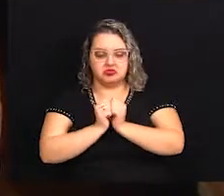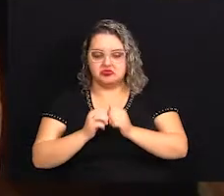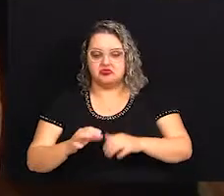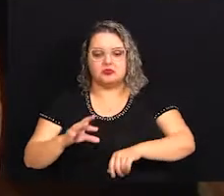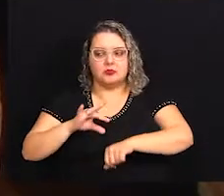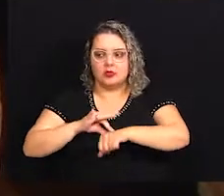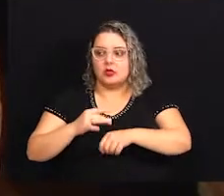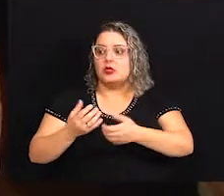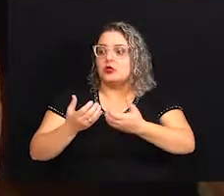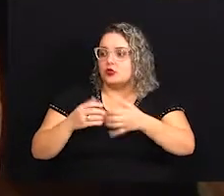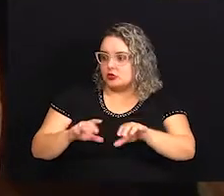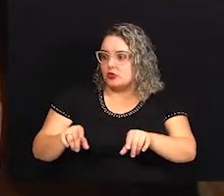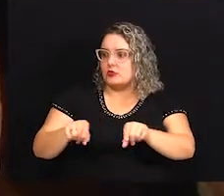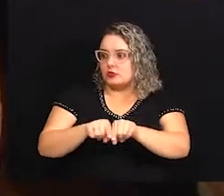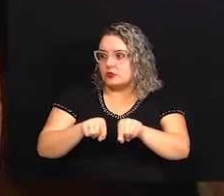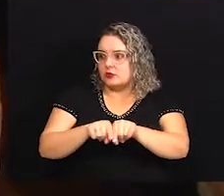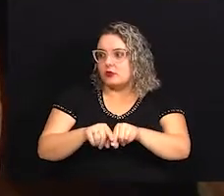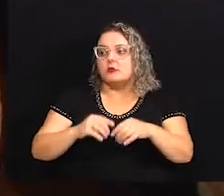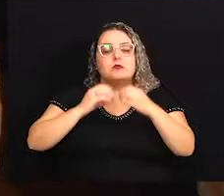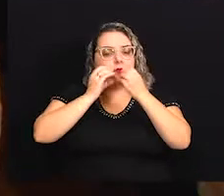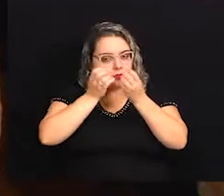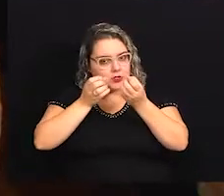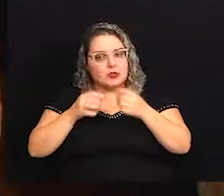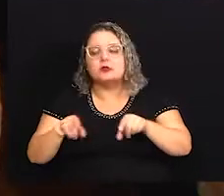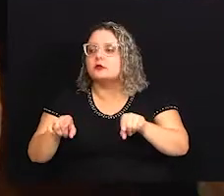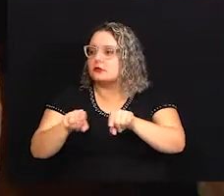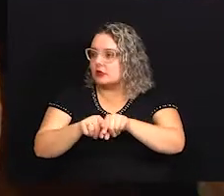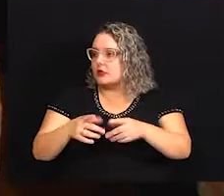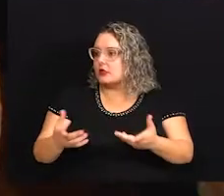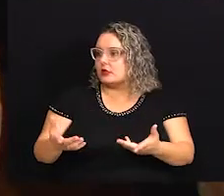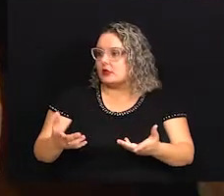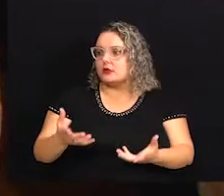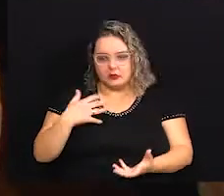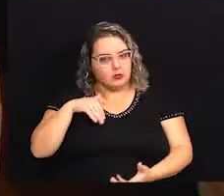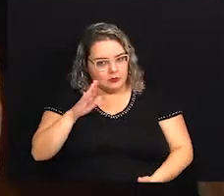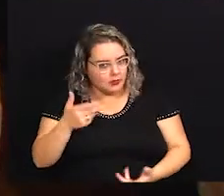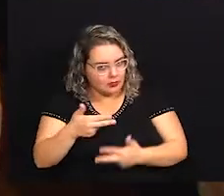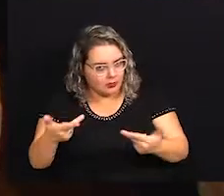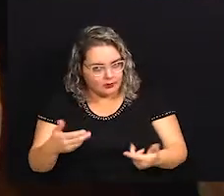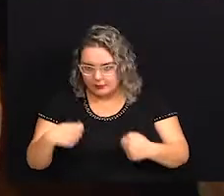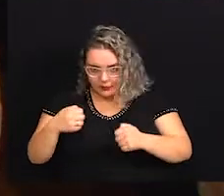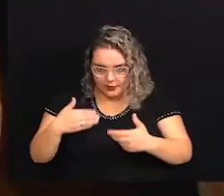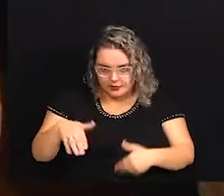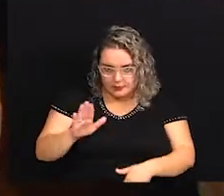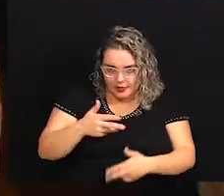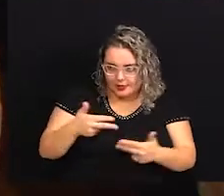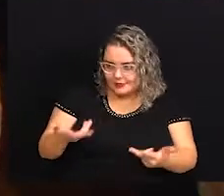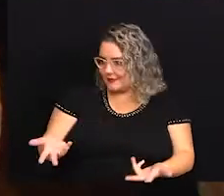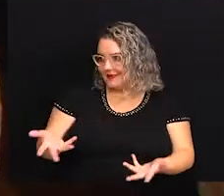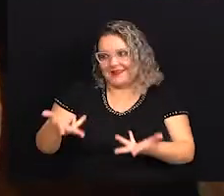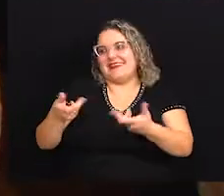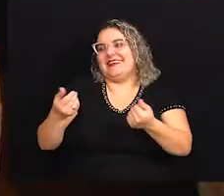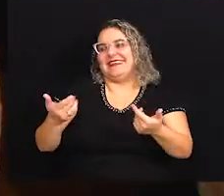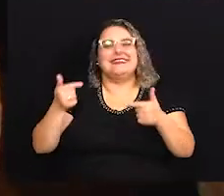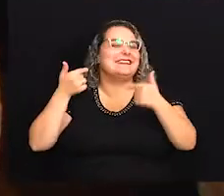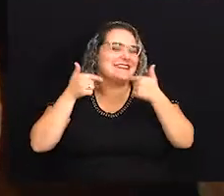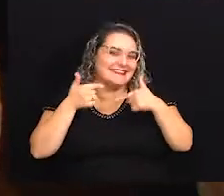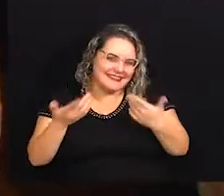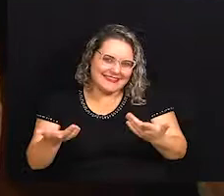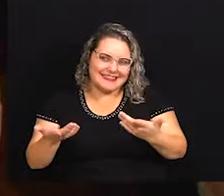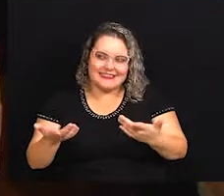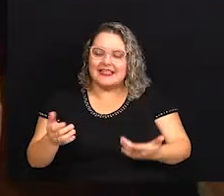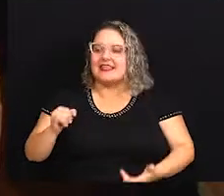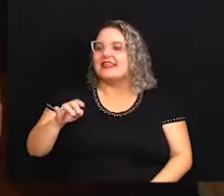com a carne. E os ovos? Também. Milho? Isso. Gente, quer mais alguma coisa? Precisa de mais alguma coisa?